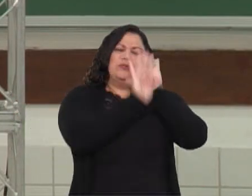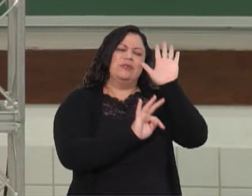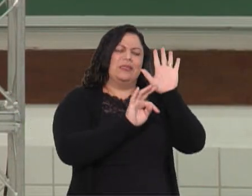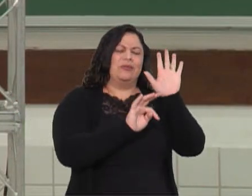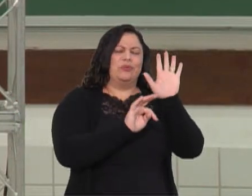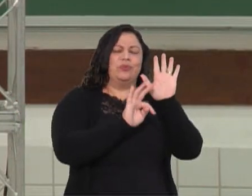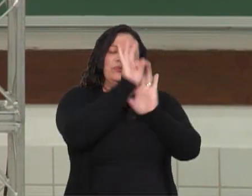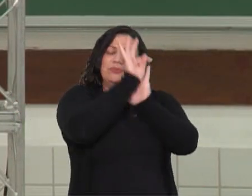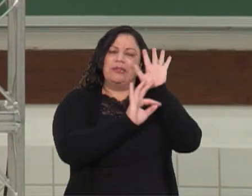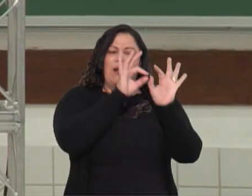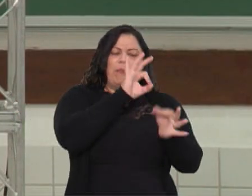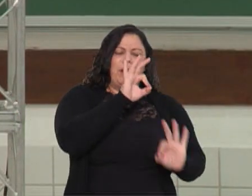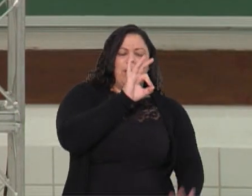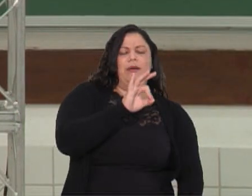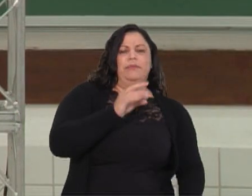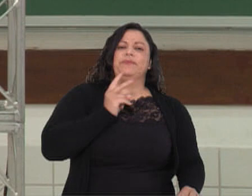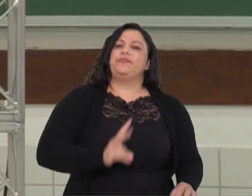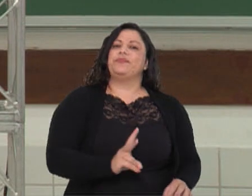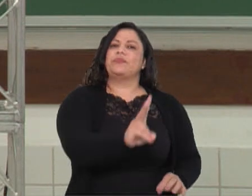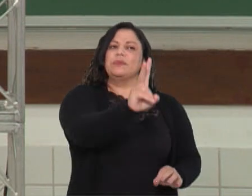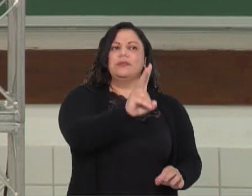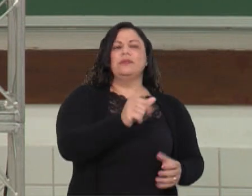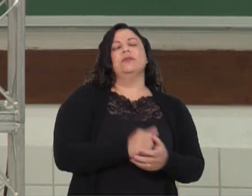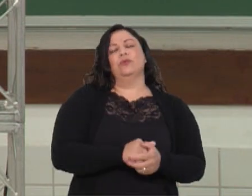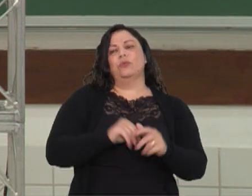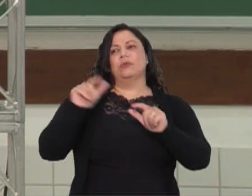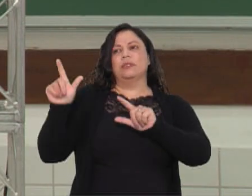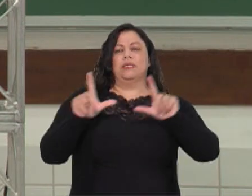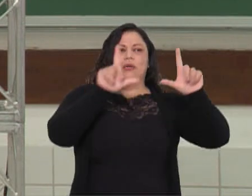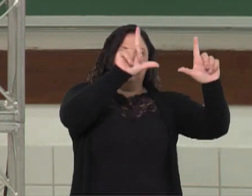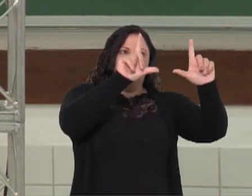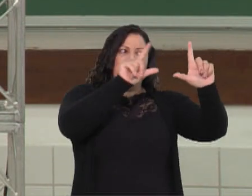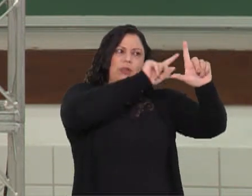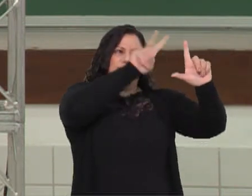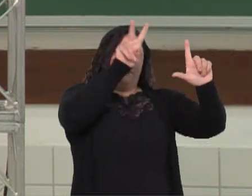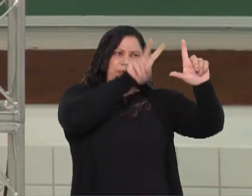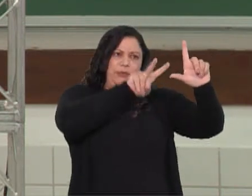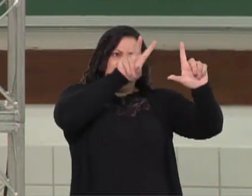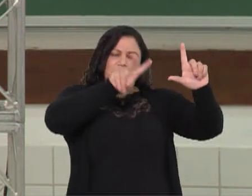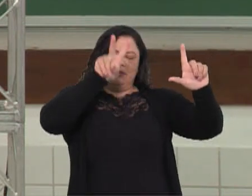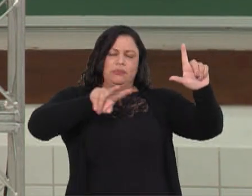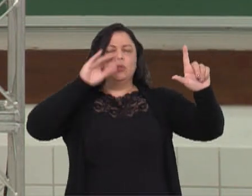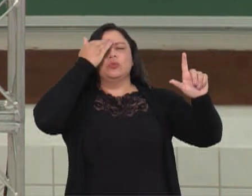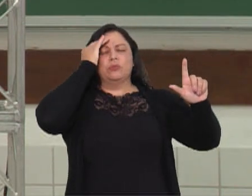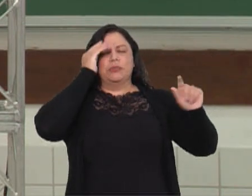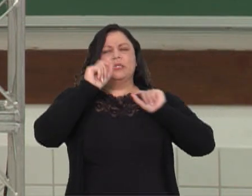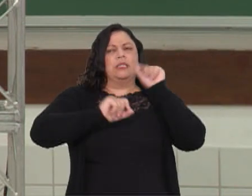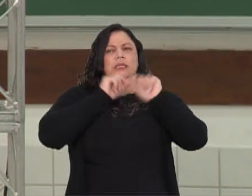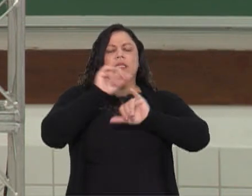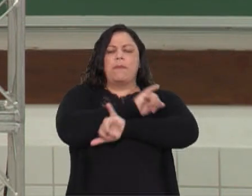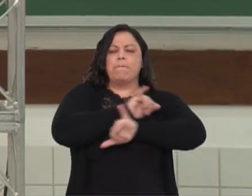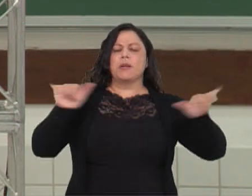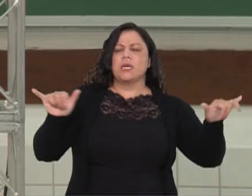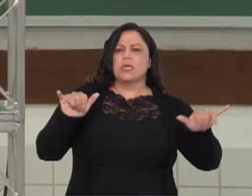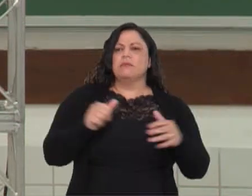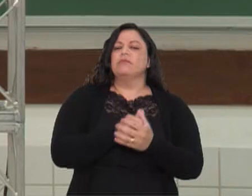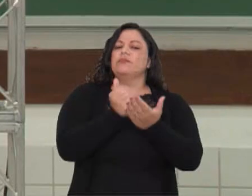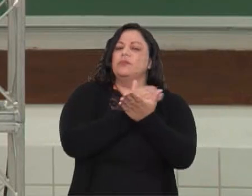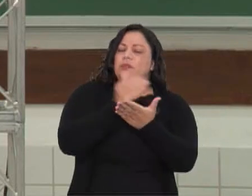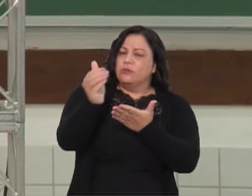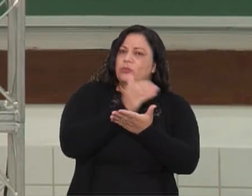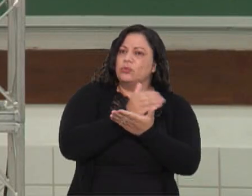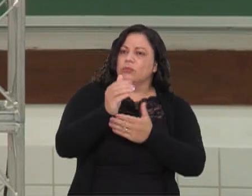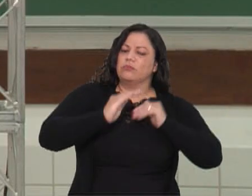então eu trouxe para vocês uma parte só, para vocês terem uma noção aqui. Trouxe a introdução